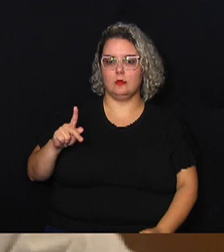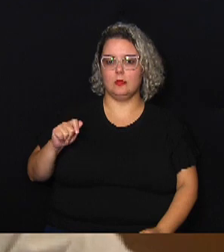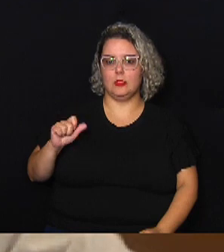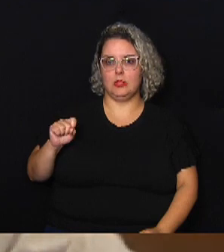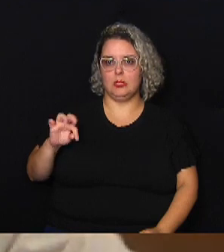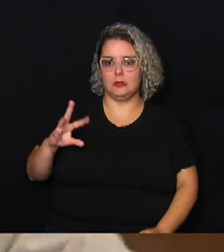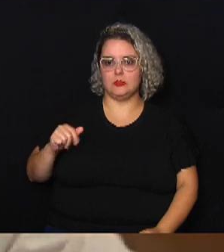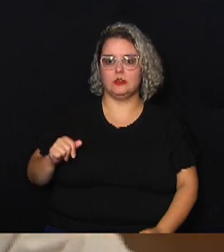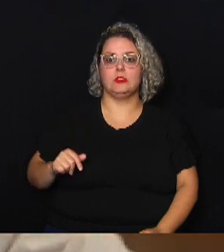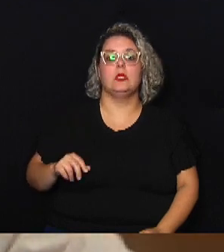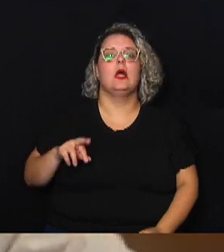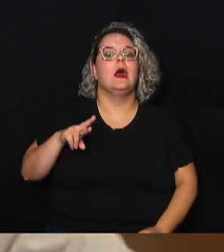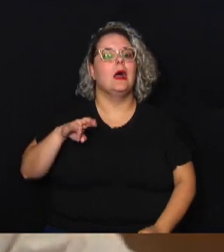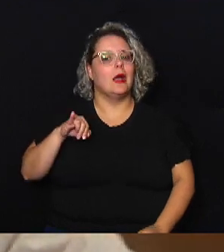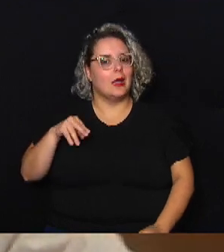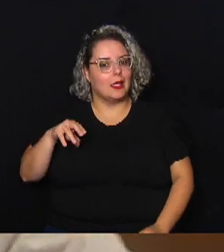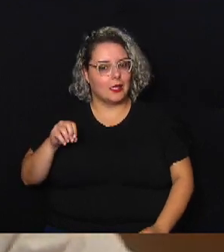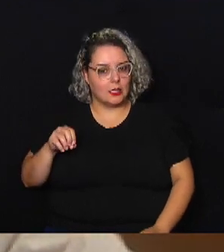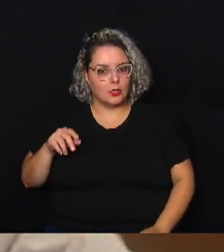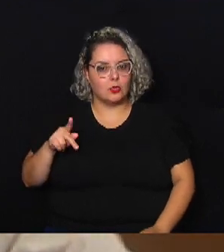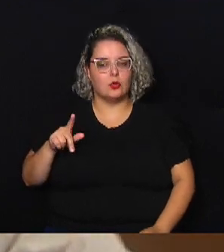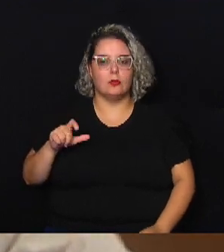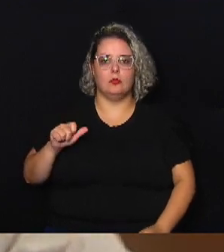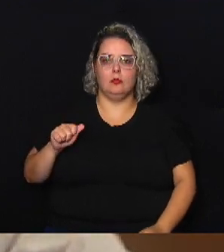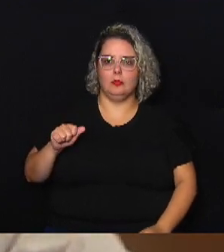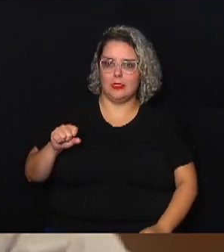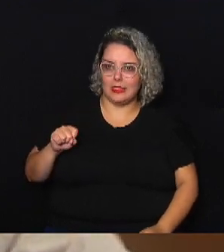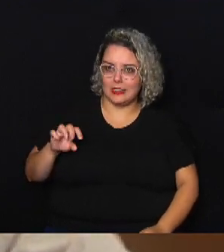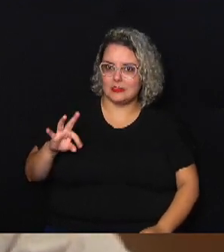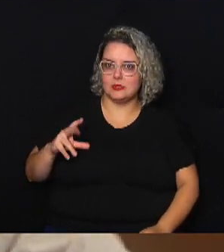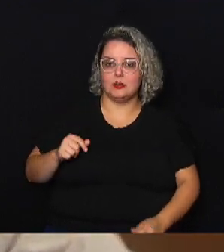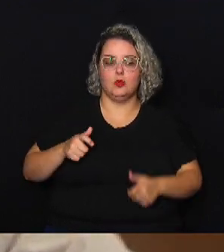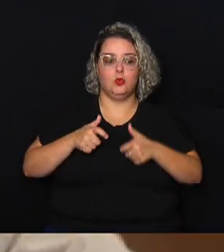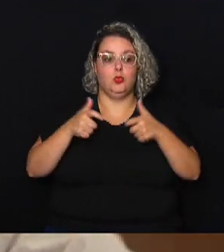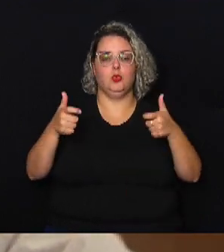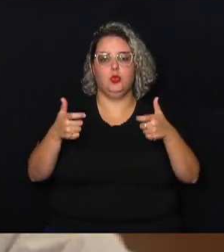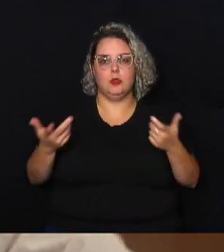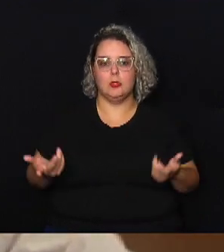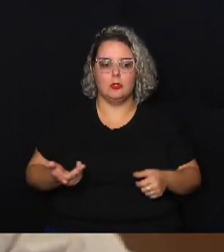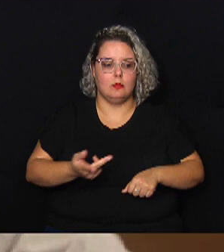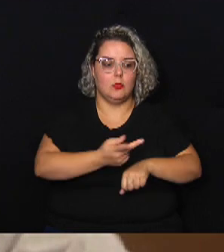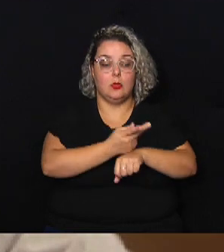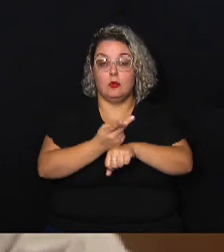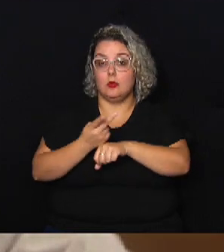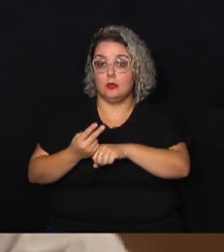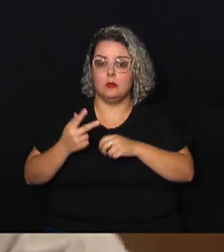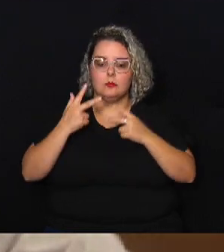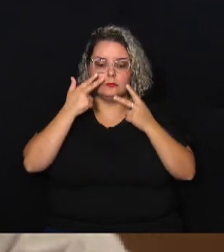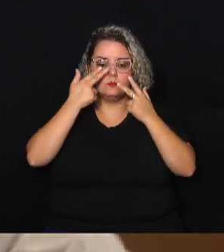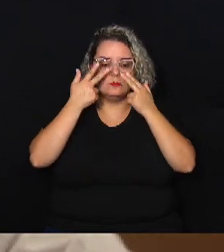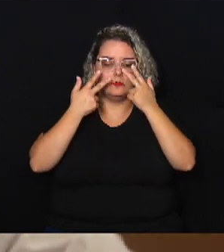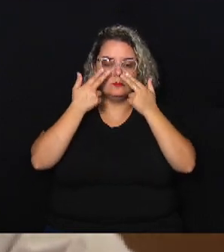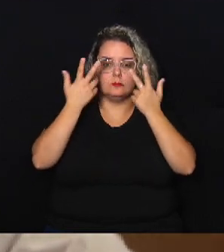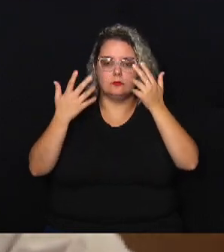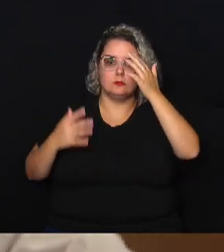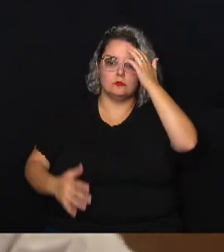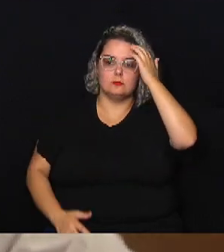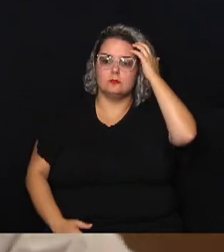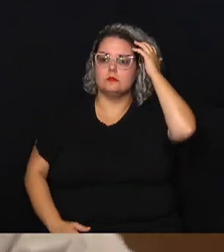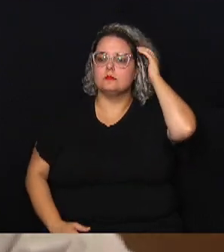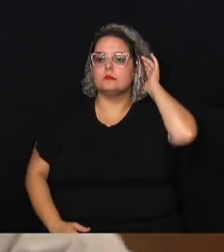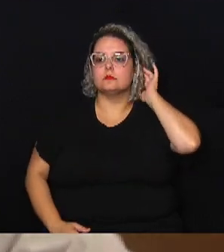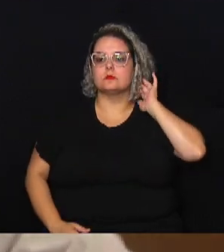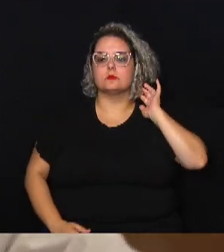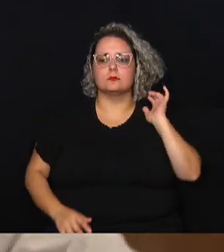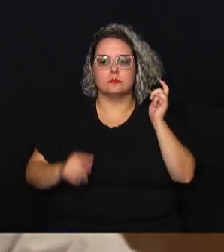A rinoplastia cresceu muito a procura, né? Então, as pessoas procuram um